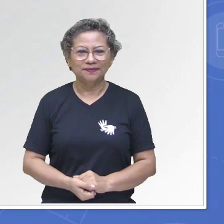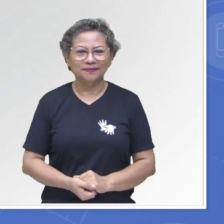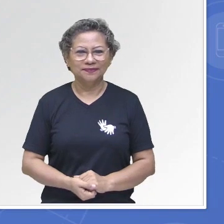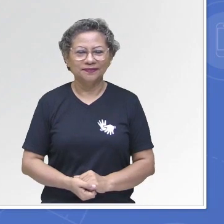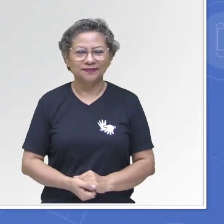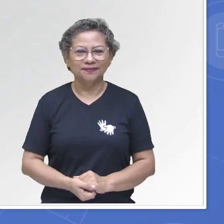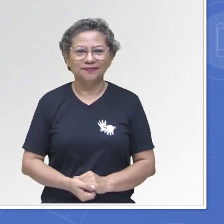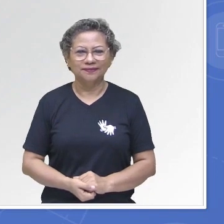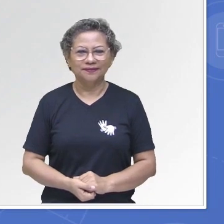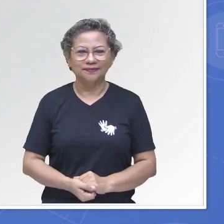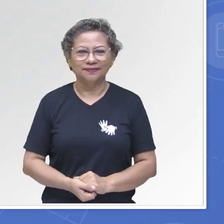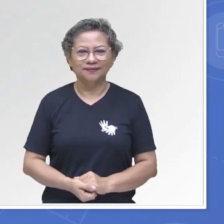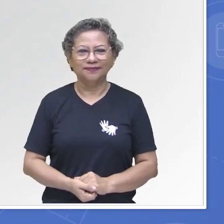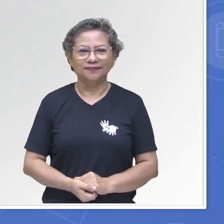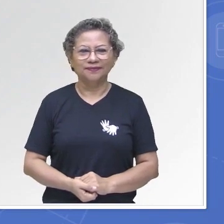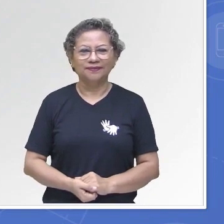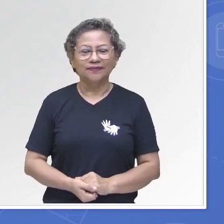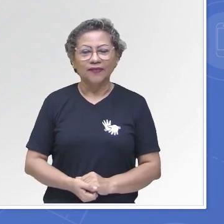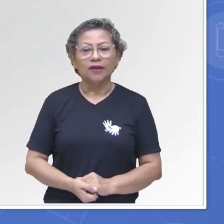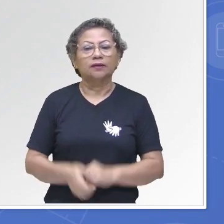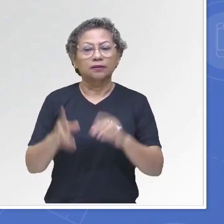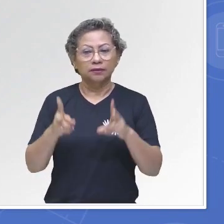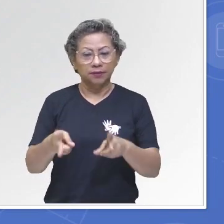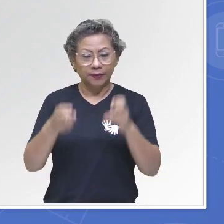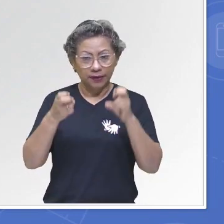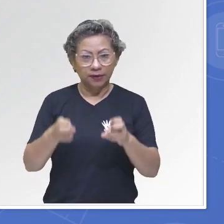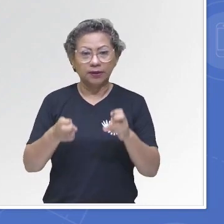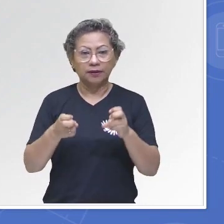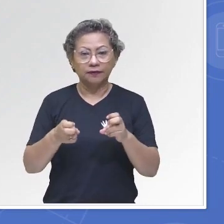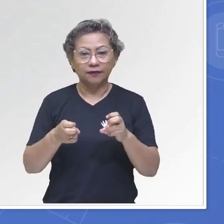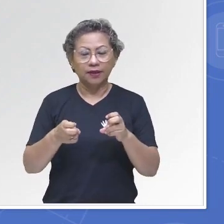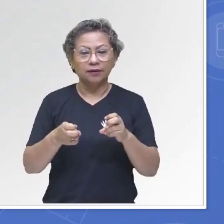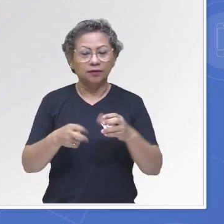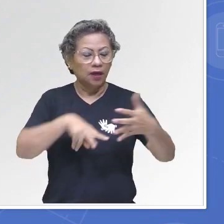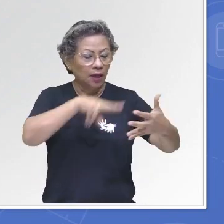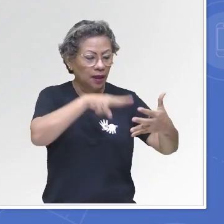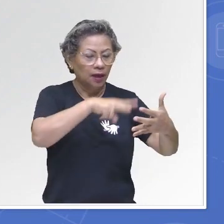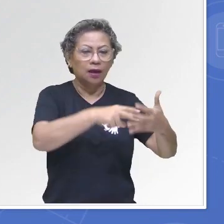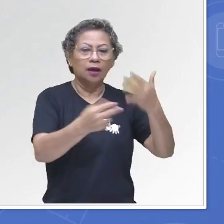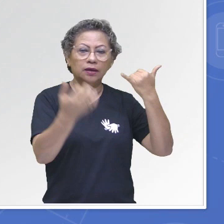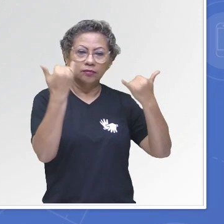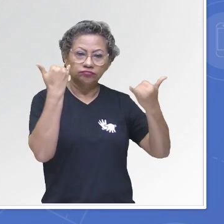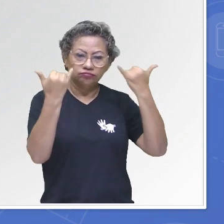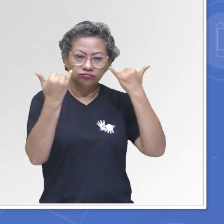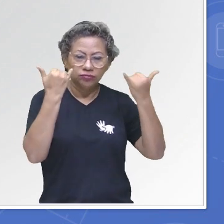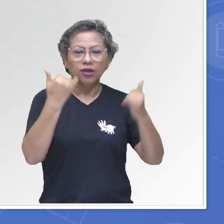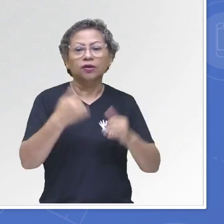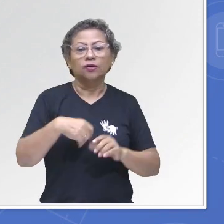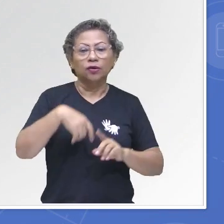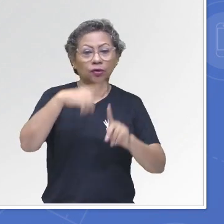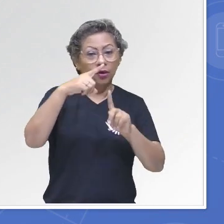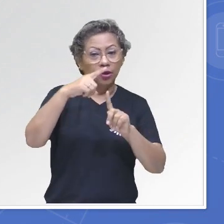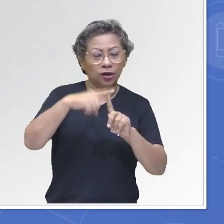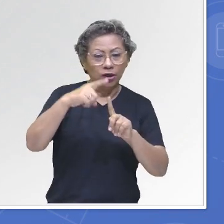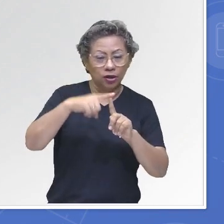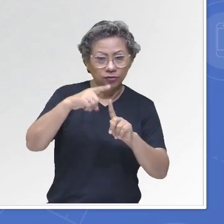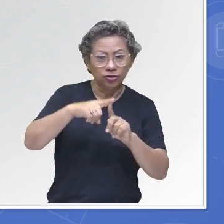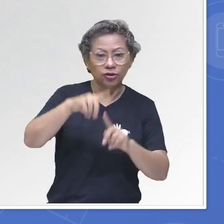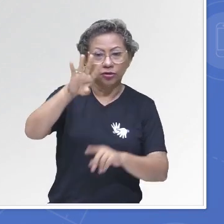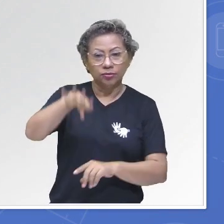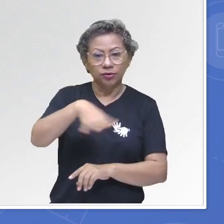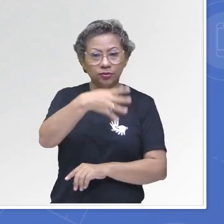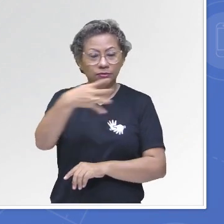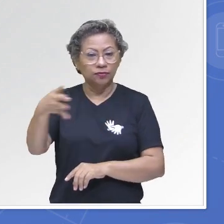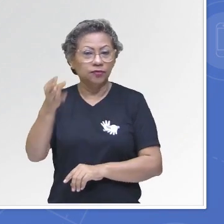Então nós temos aí algumas questões e você vai identificar que tipo de amostra está sendo recolhida nessas questões, tá bom?